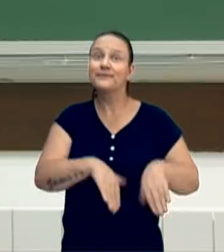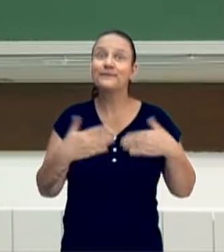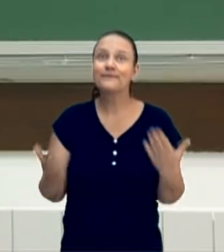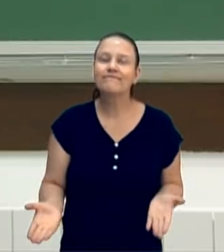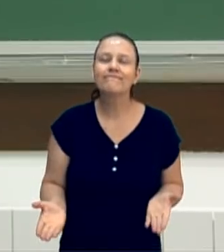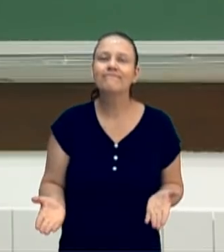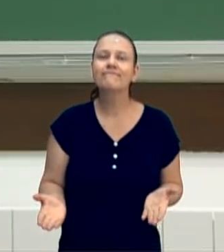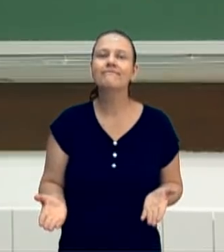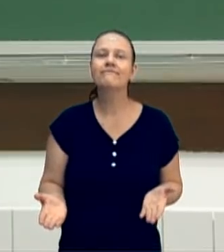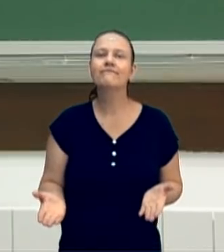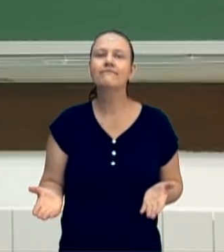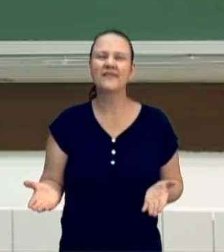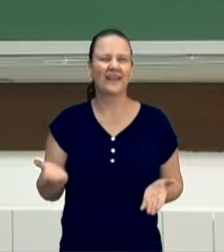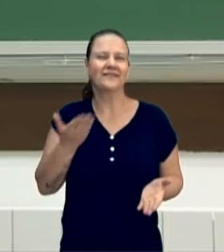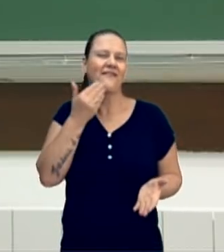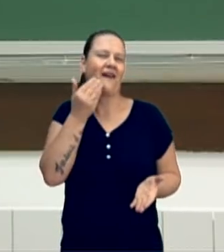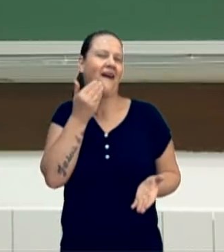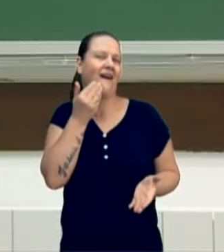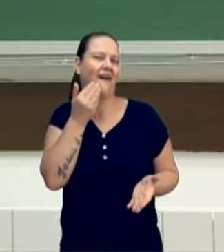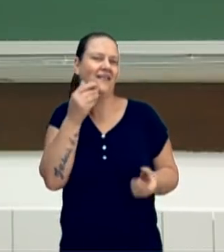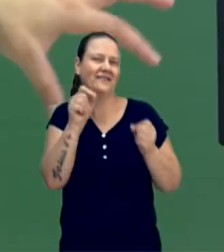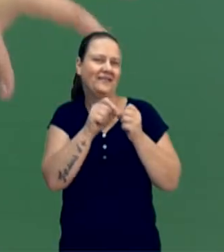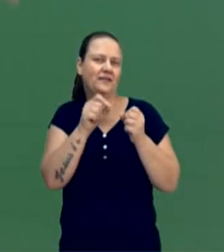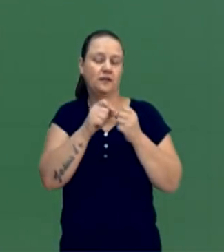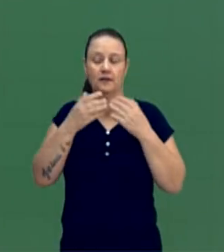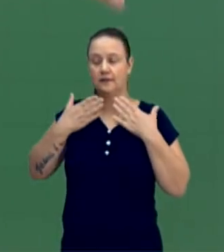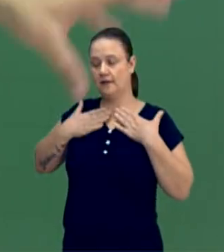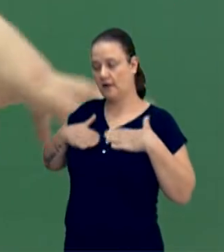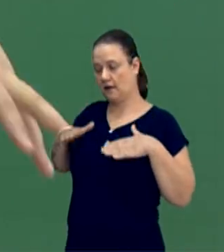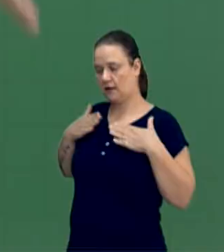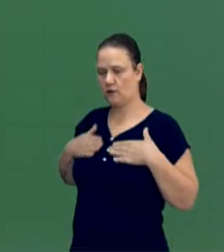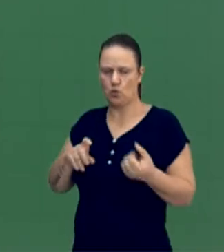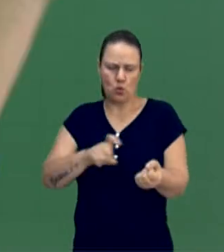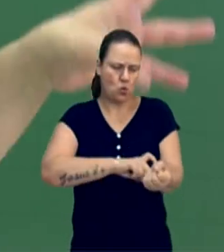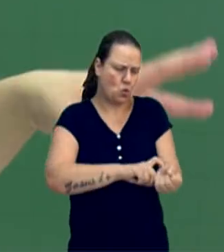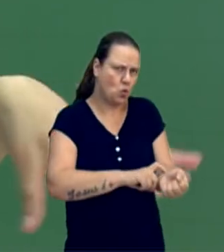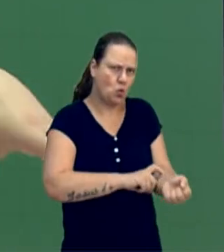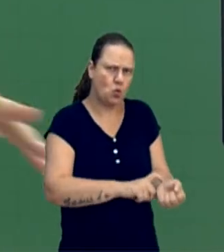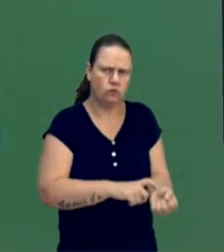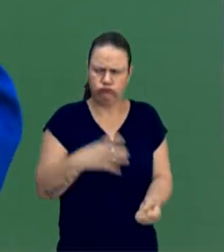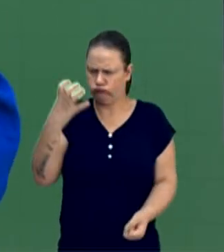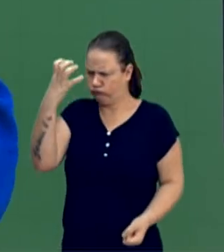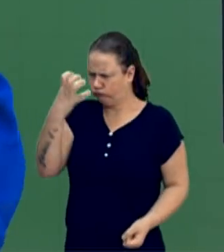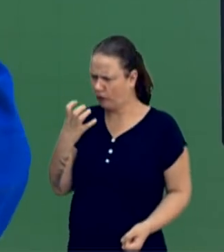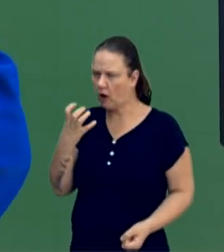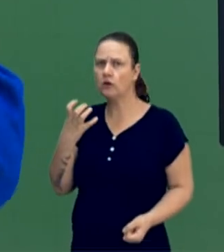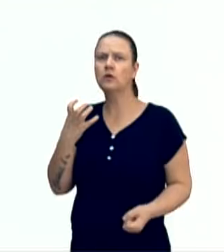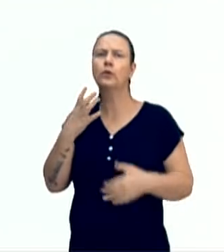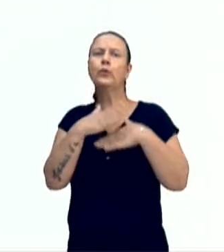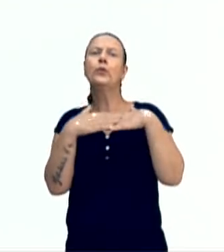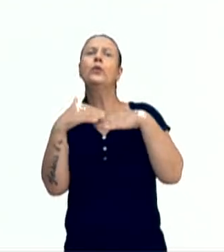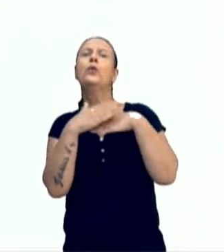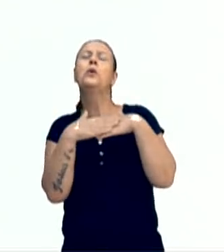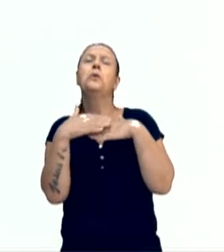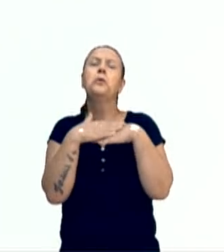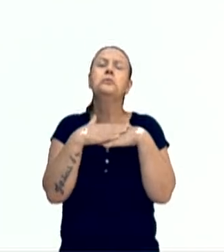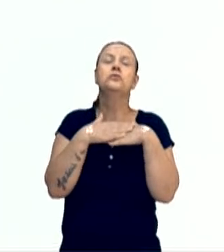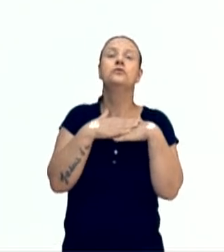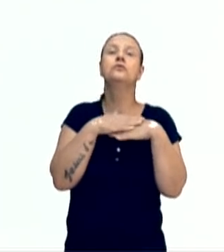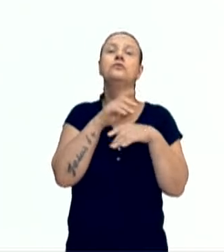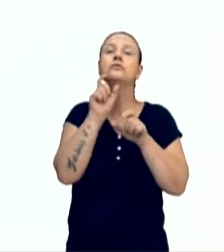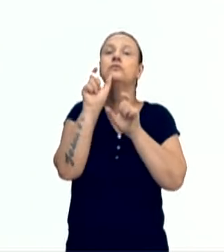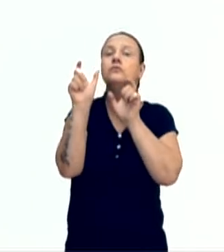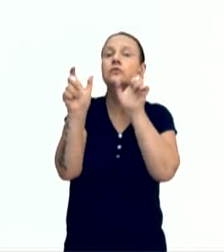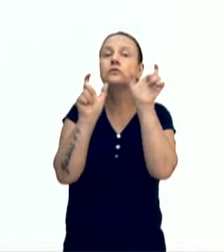E aí? Esse estava fácil, né? Tranquilo, nervoso, birrento, dengoso, eles são